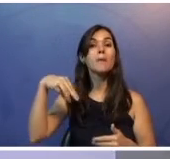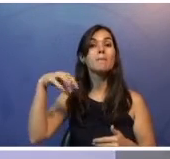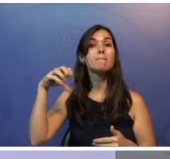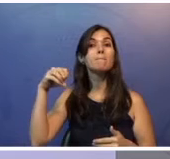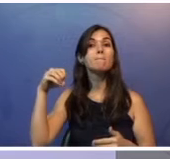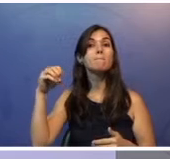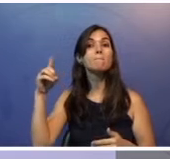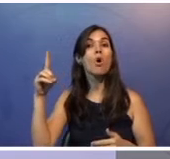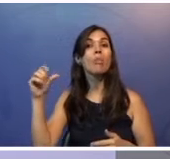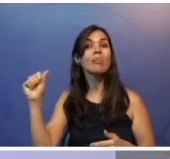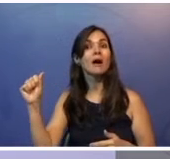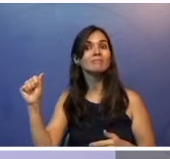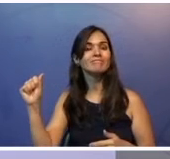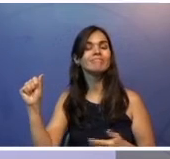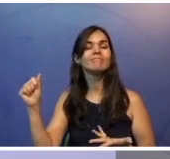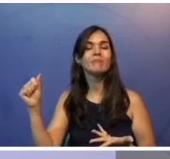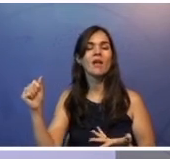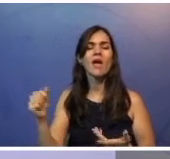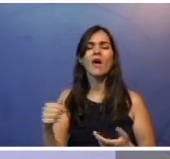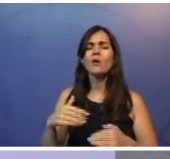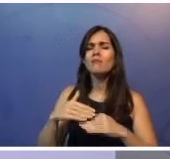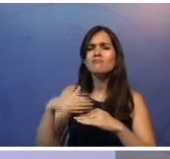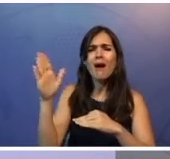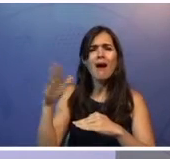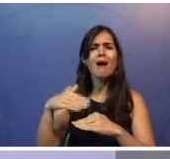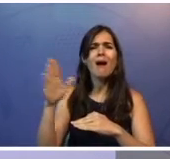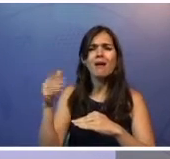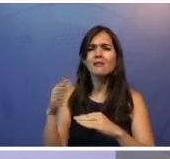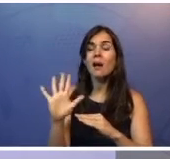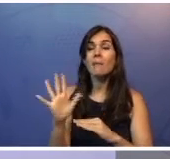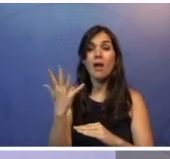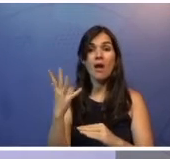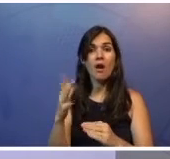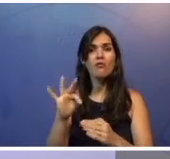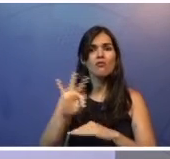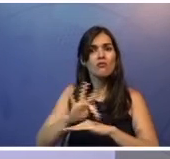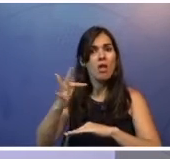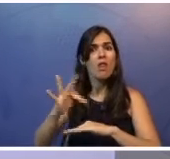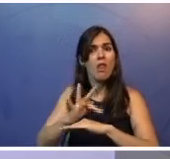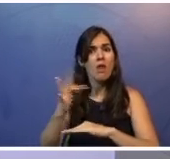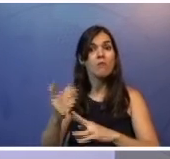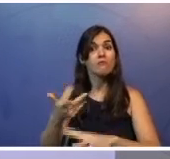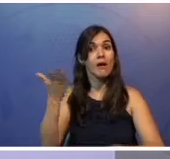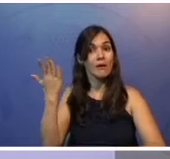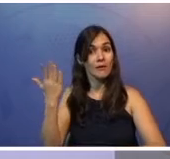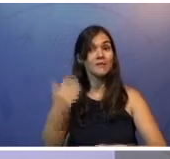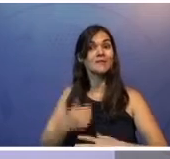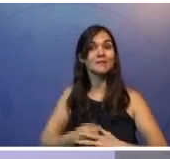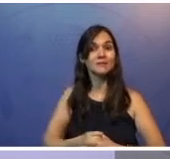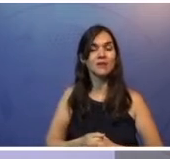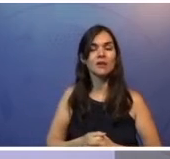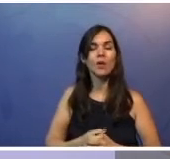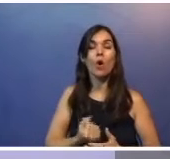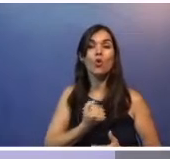surge com mais frequência em um conjunto de dados ou seja o número que mais aparece